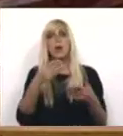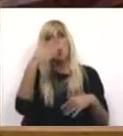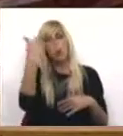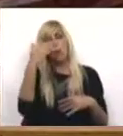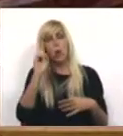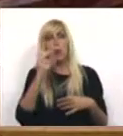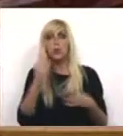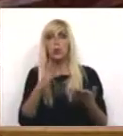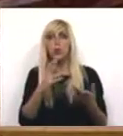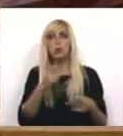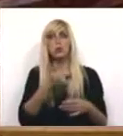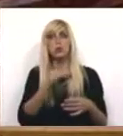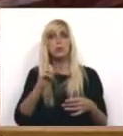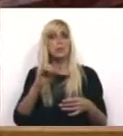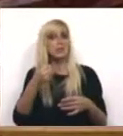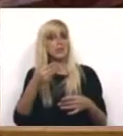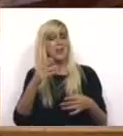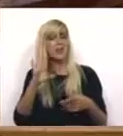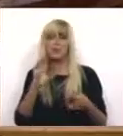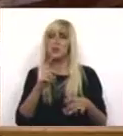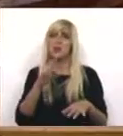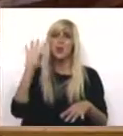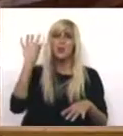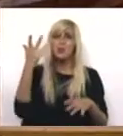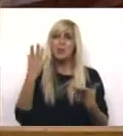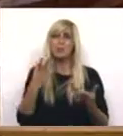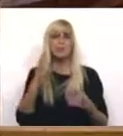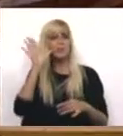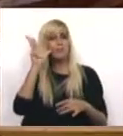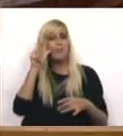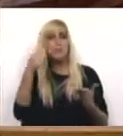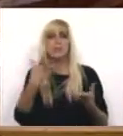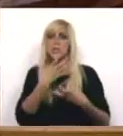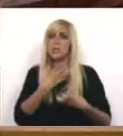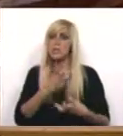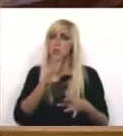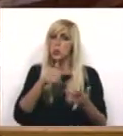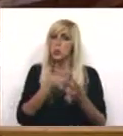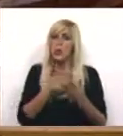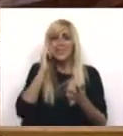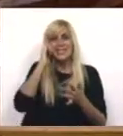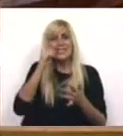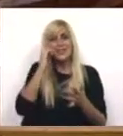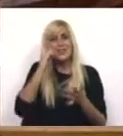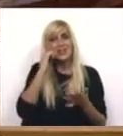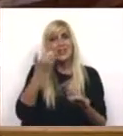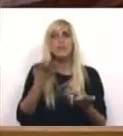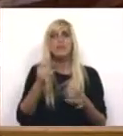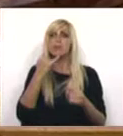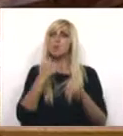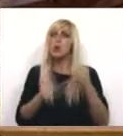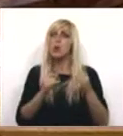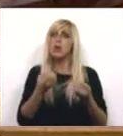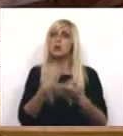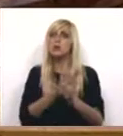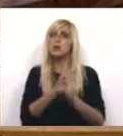2017 caracterizaram-se por um tempo muito quente e seco, o que constituiu um fator de agravamento do risco de incêndio que não